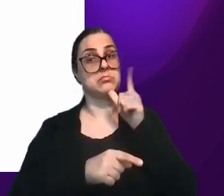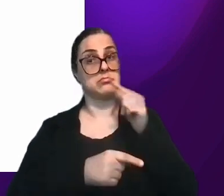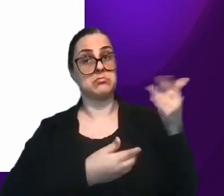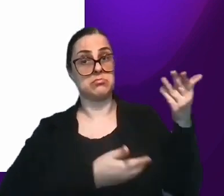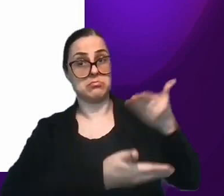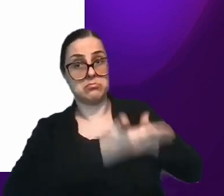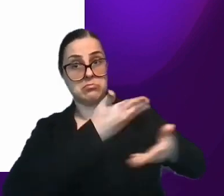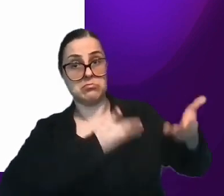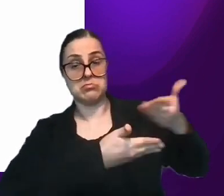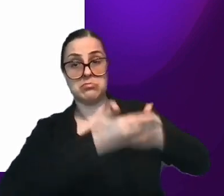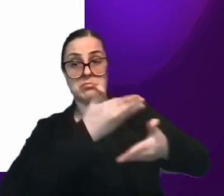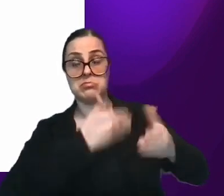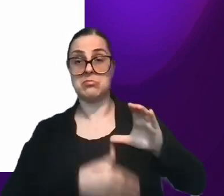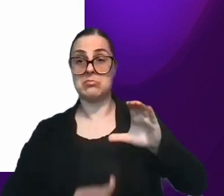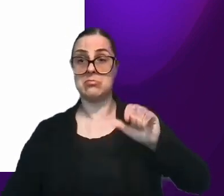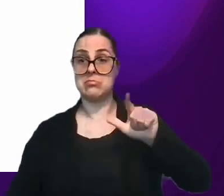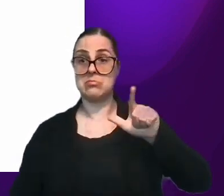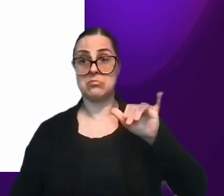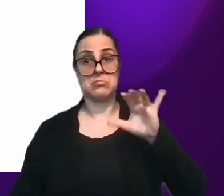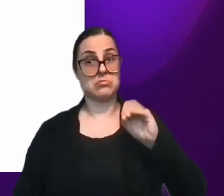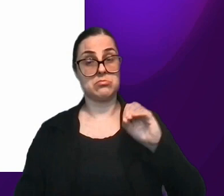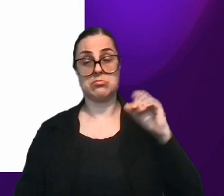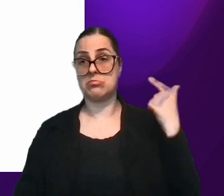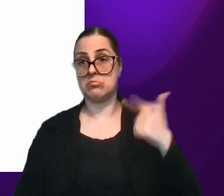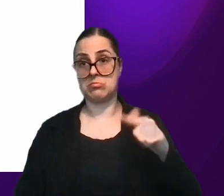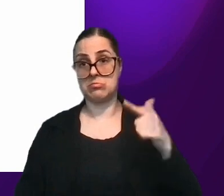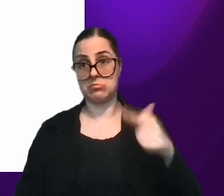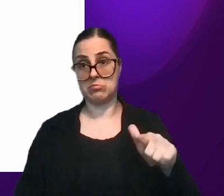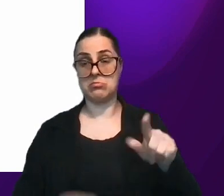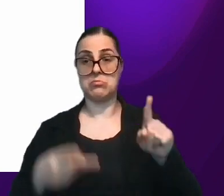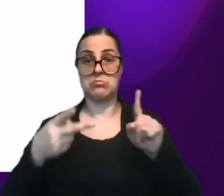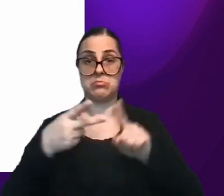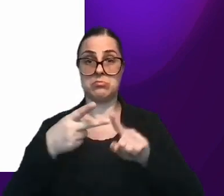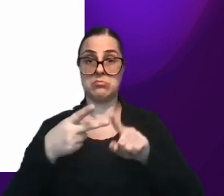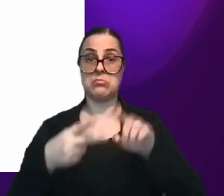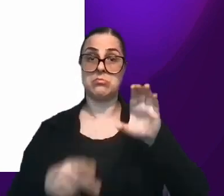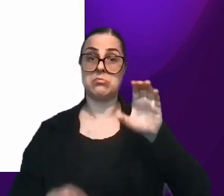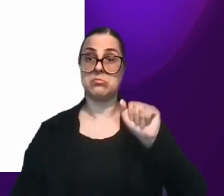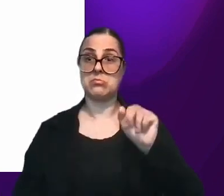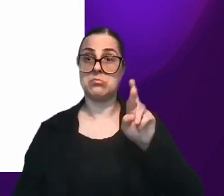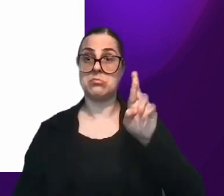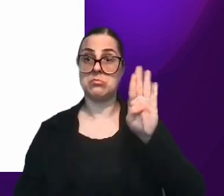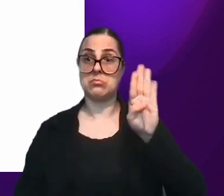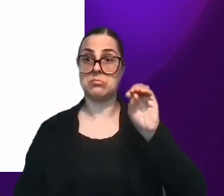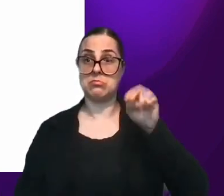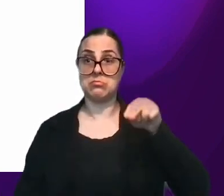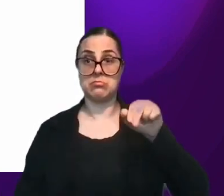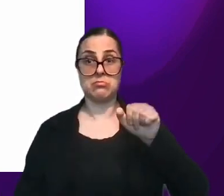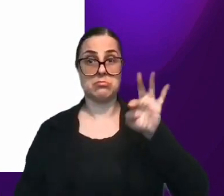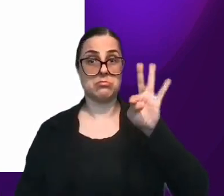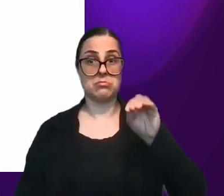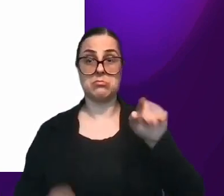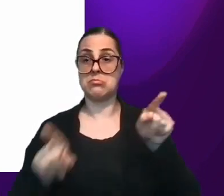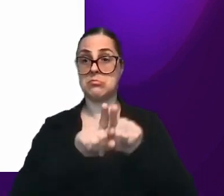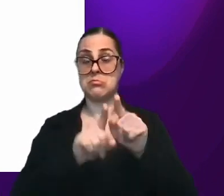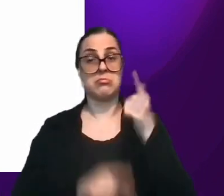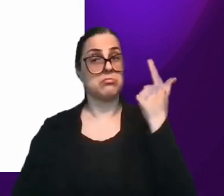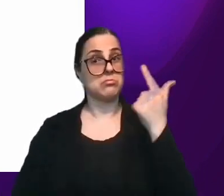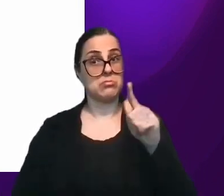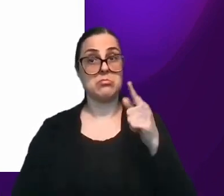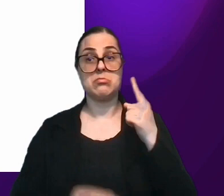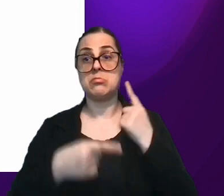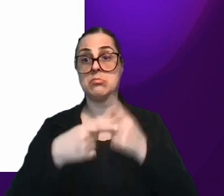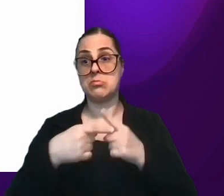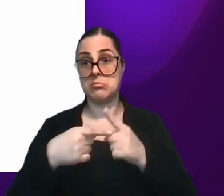e você vai repor bicarbonato também, porque você não vai ter a tua fonte de base. Né? A tua fonte de base, que era o